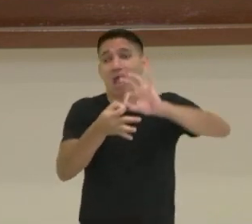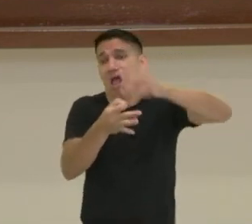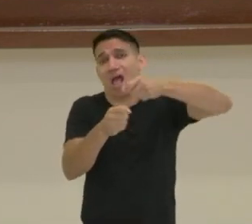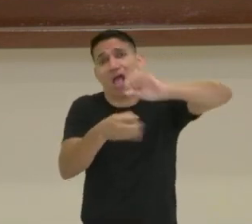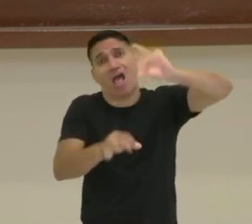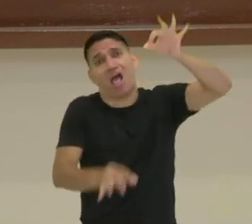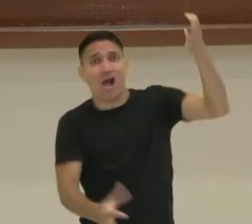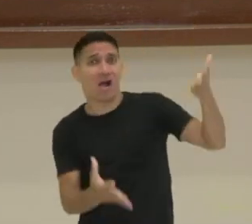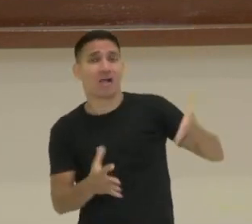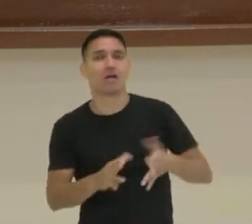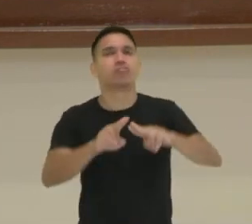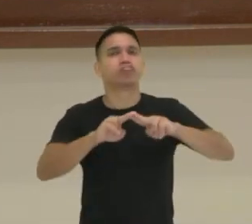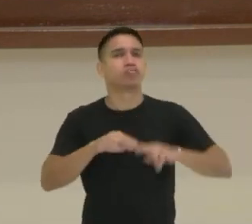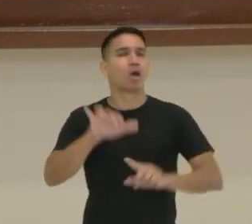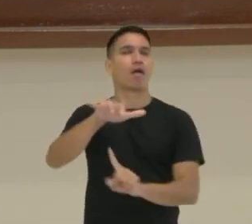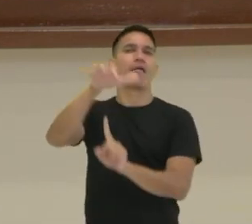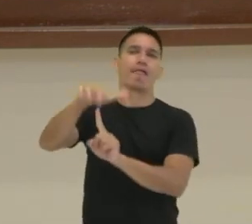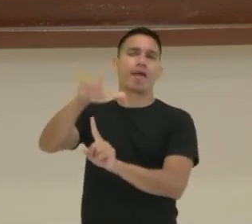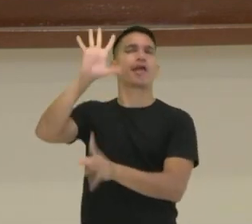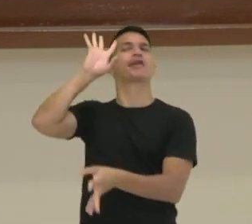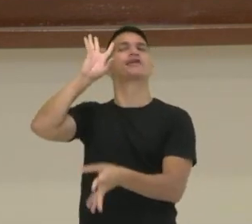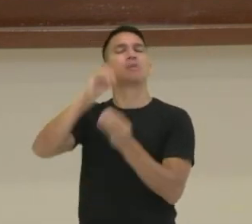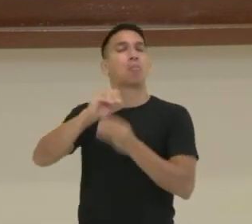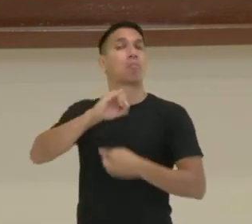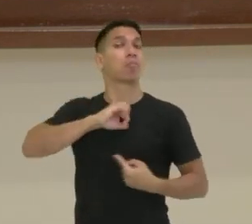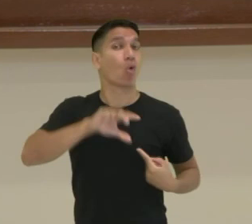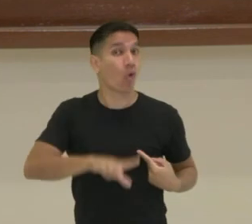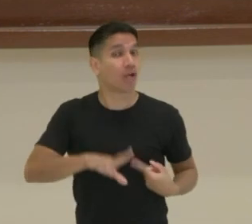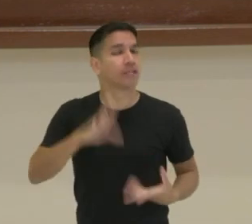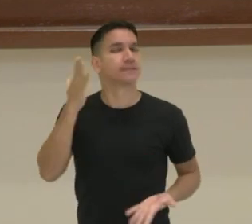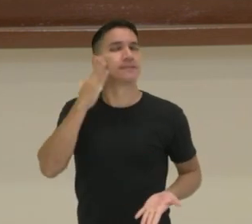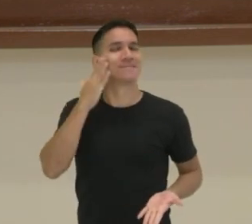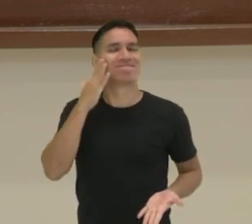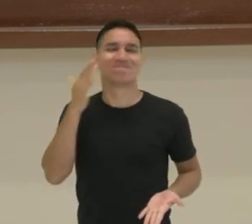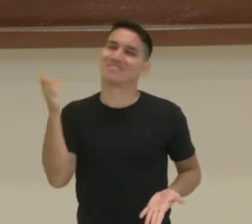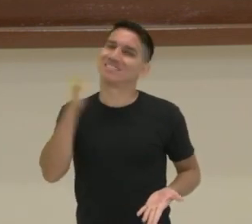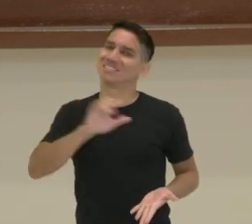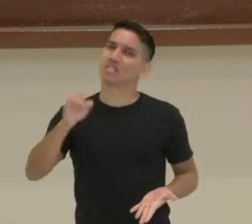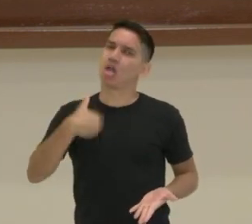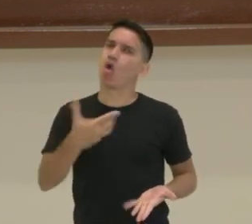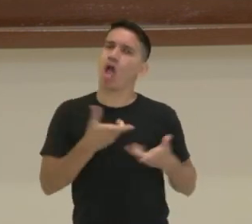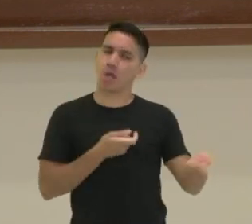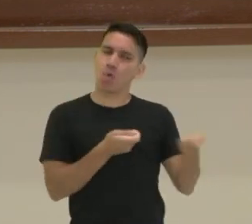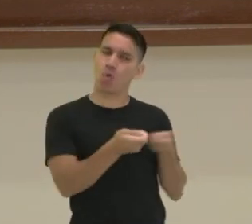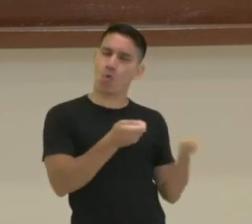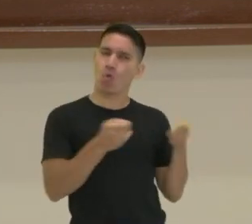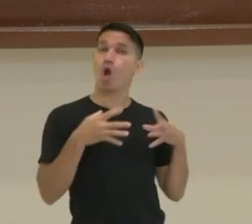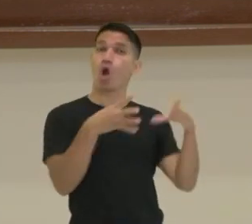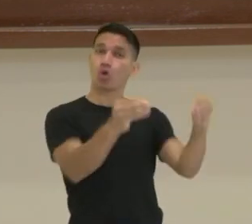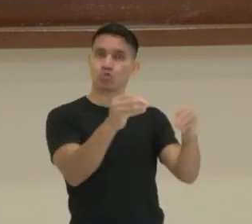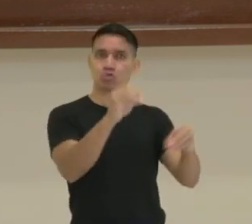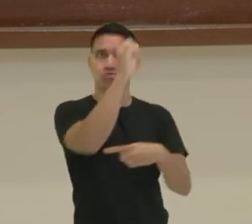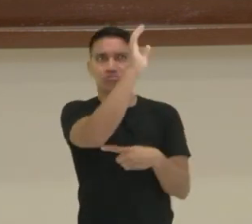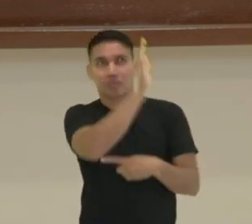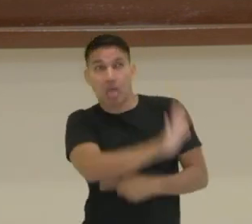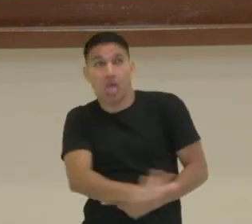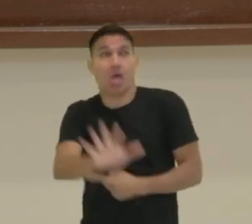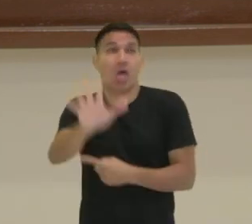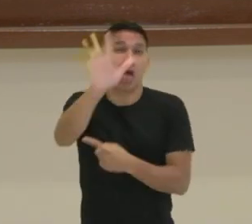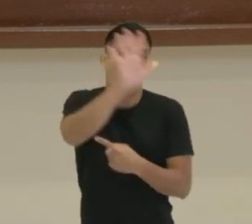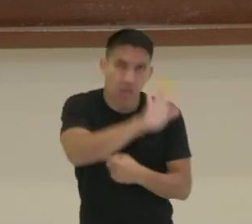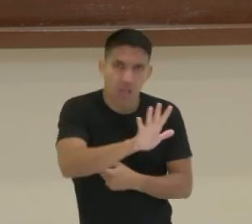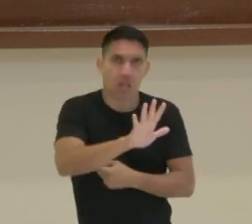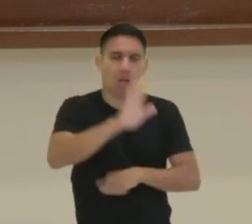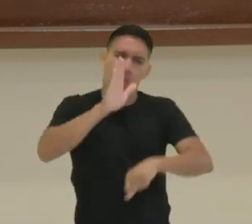rei de Portugal entende que para ele tomar posse efetiva desse território, e ele, onde ele